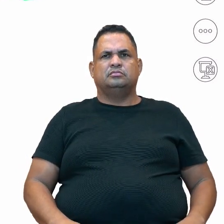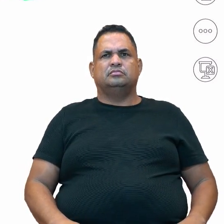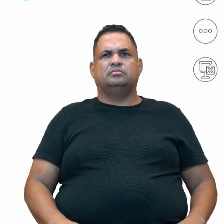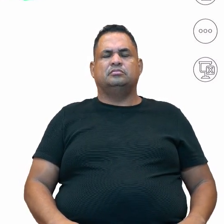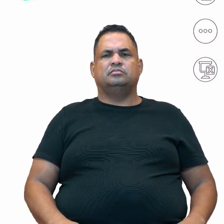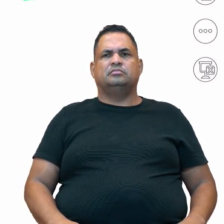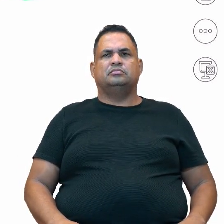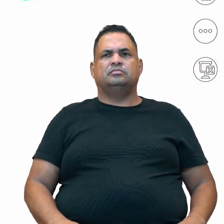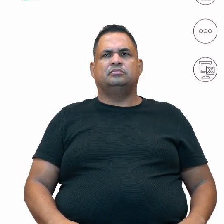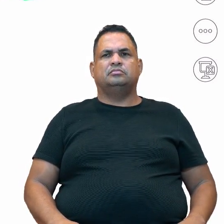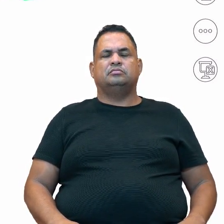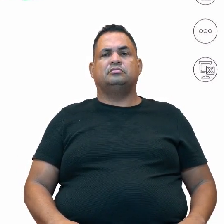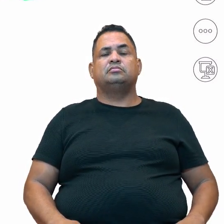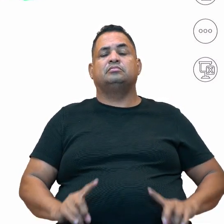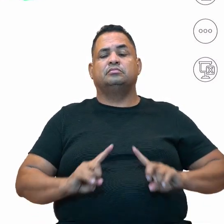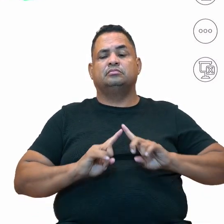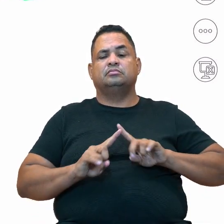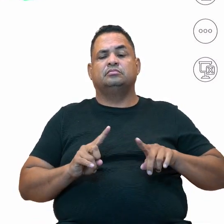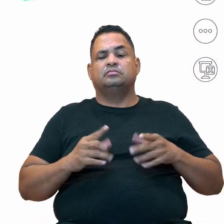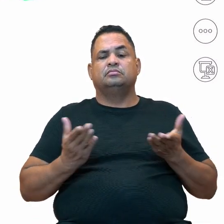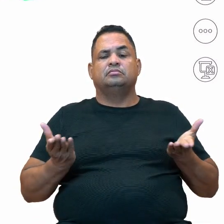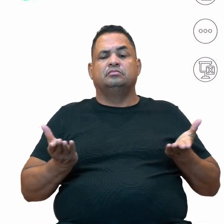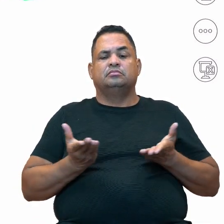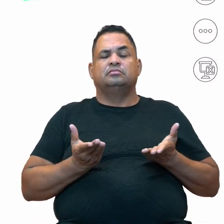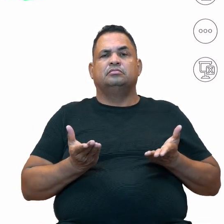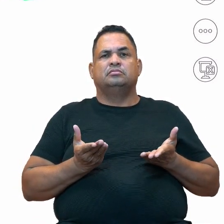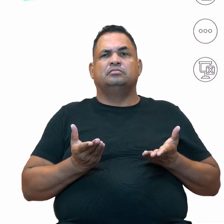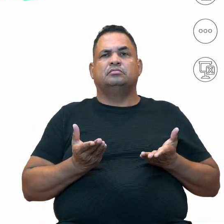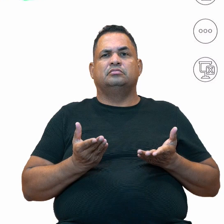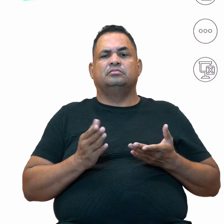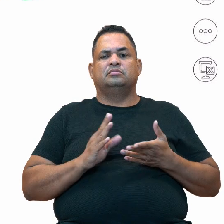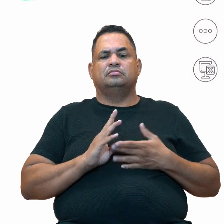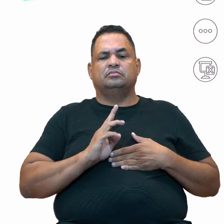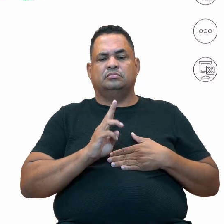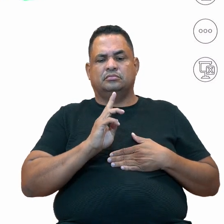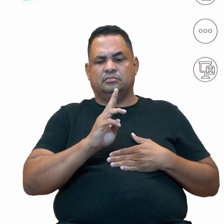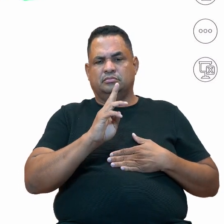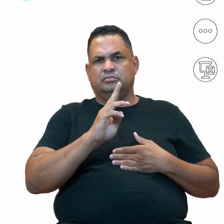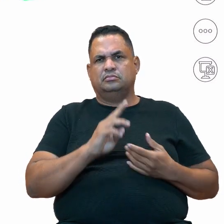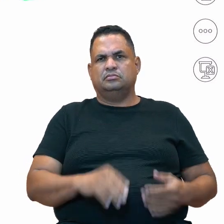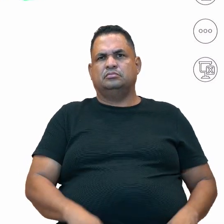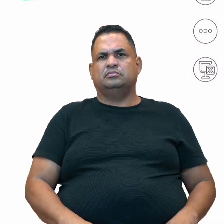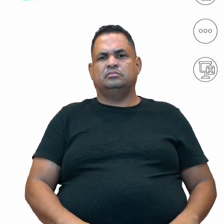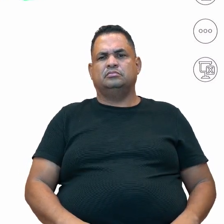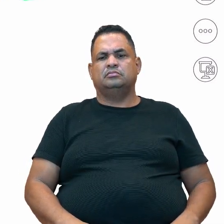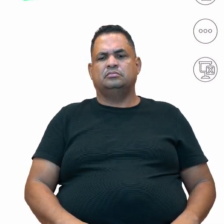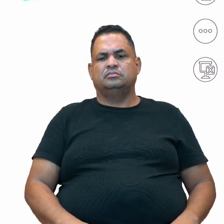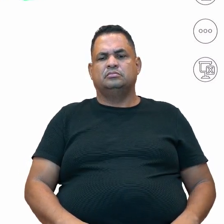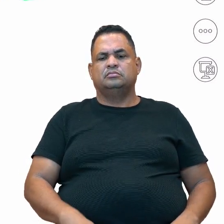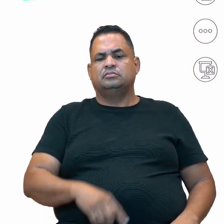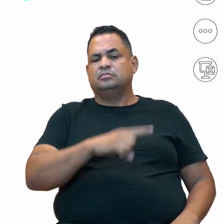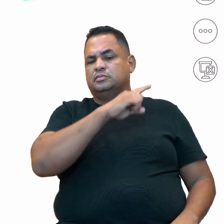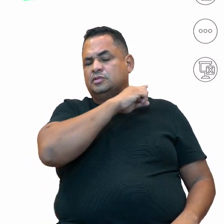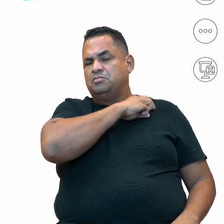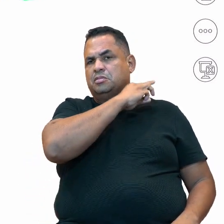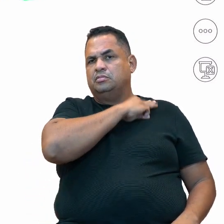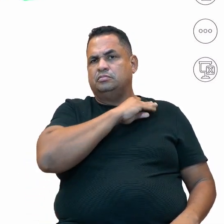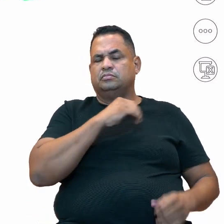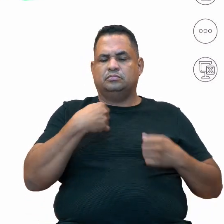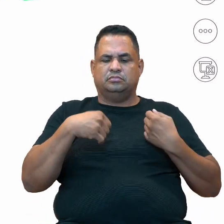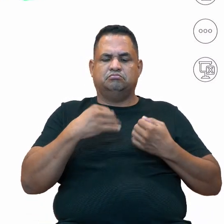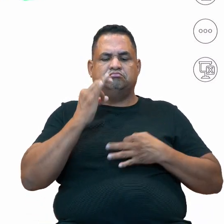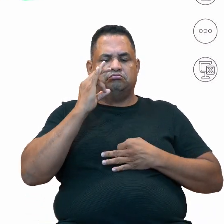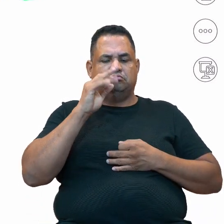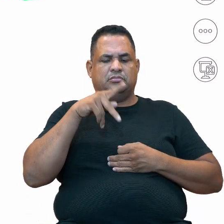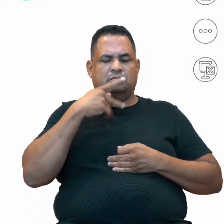isso. Mas nós estamos aqui no processo, né? Do nível médio e a gente tem que falar